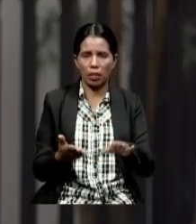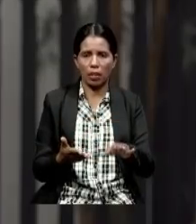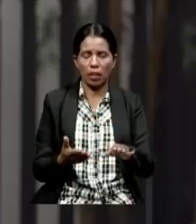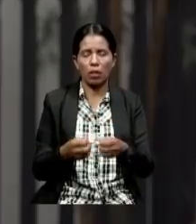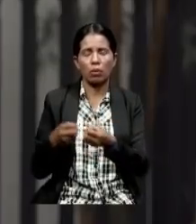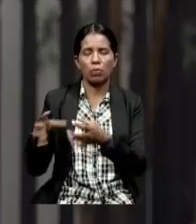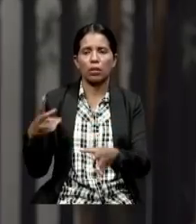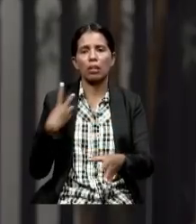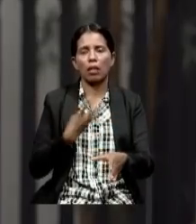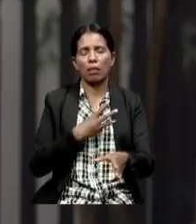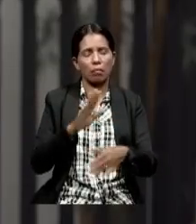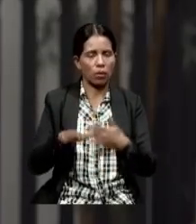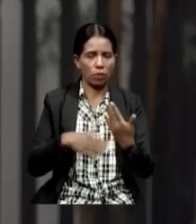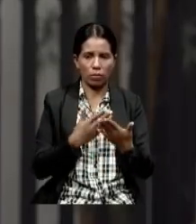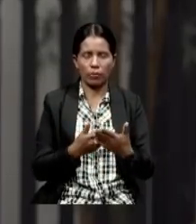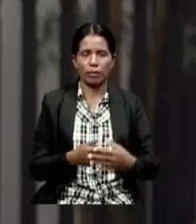repente.